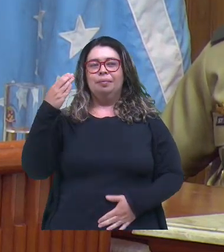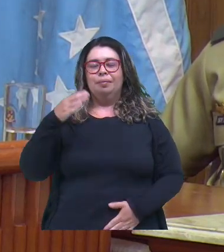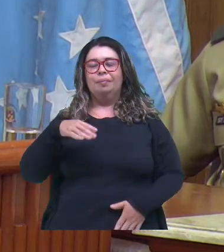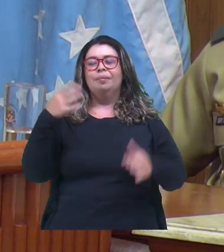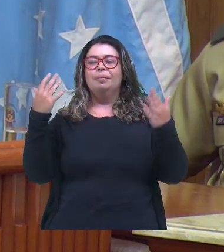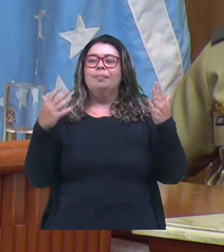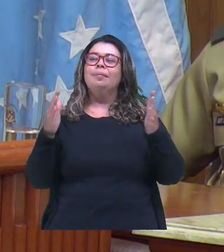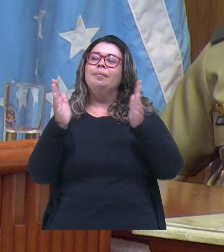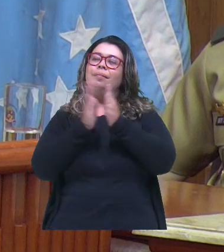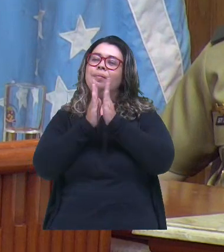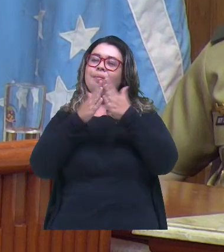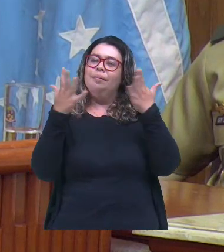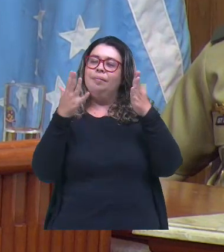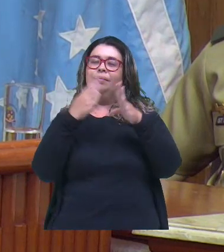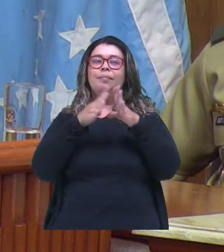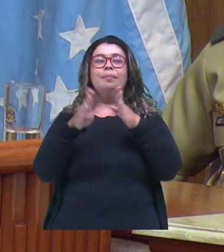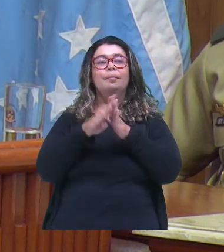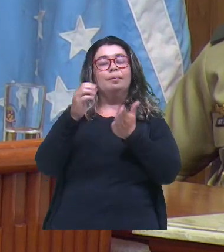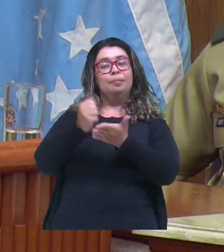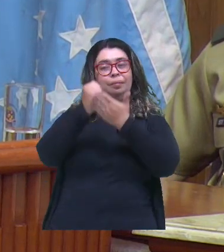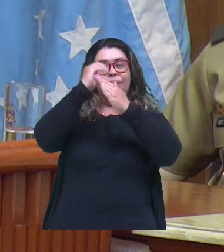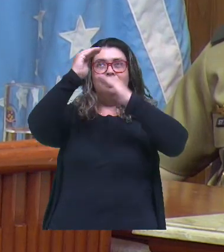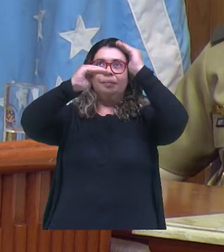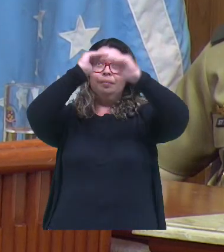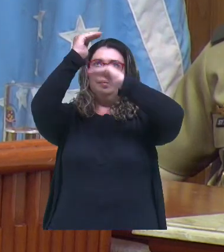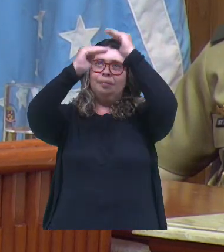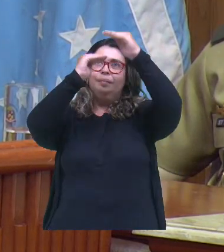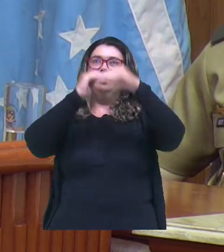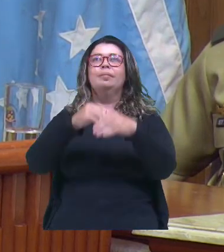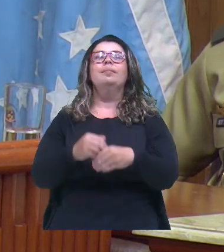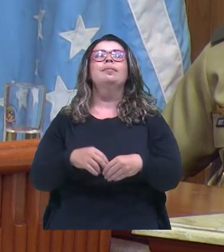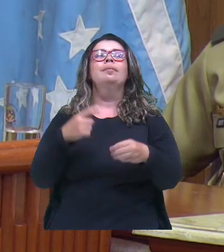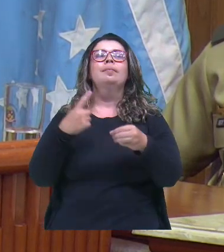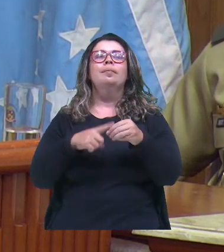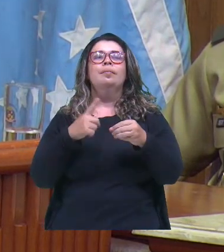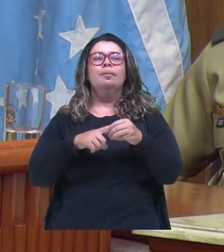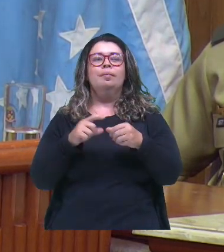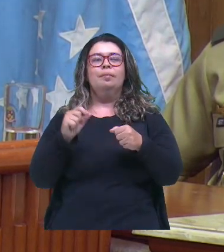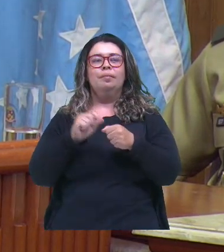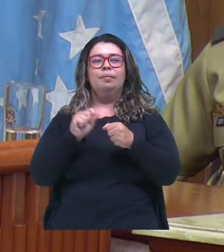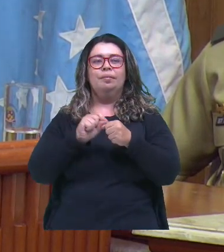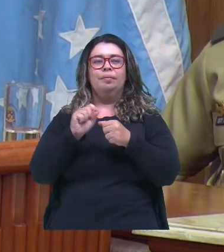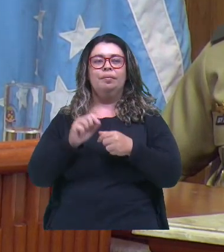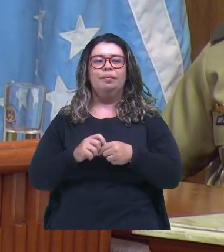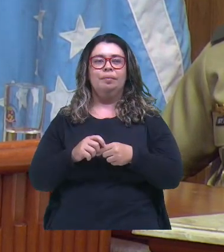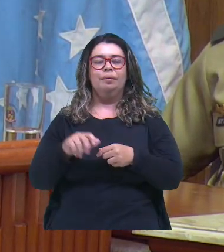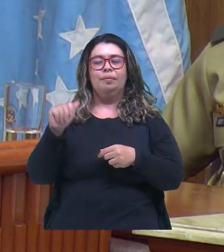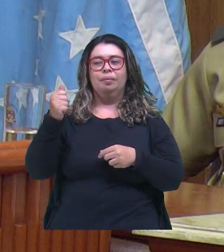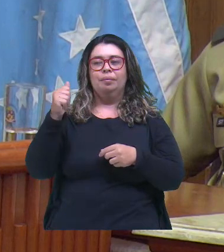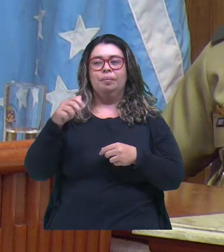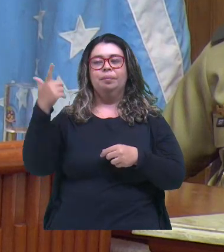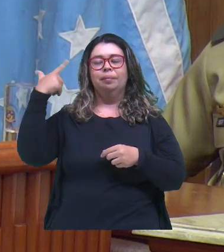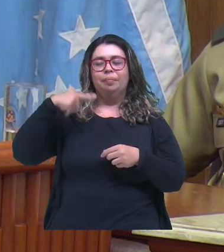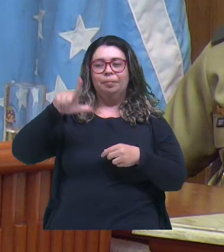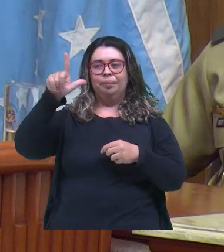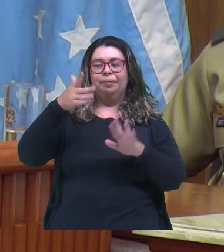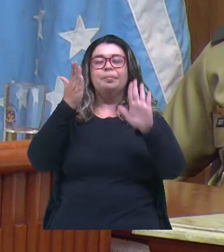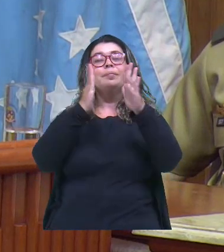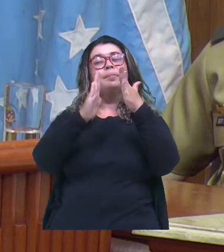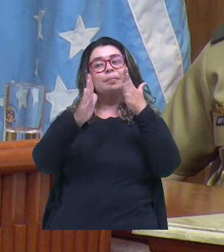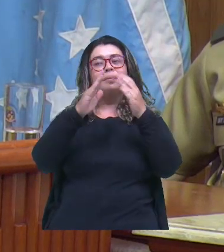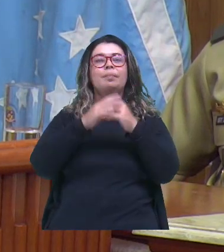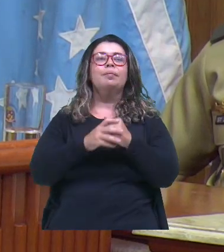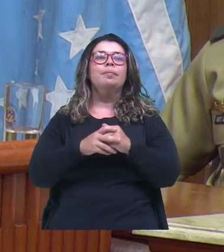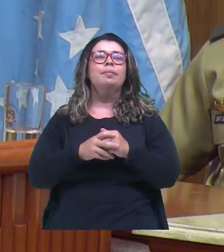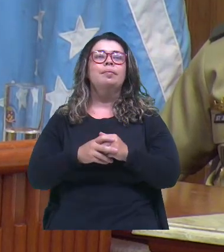que contribuem para a nossa cidade, para o desenvolvimento, cada um em sua área, atuando aí para que a CIS continue passando por